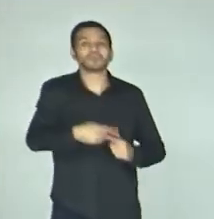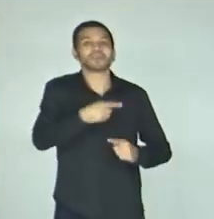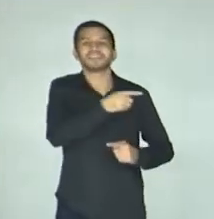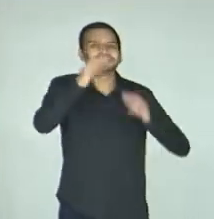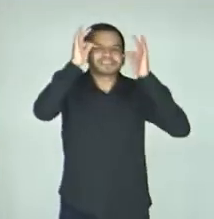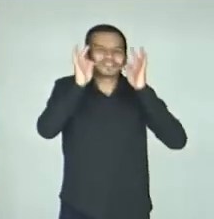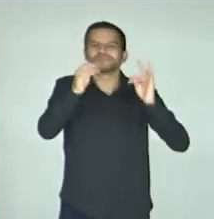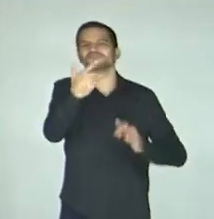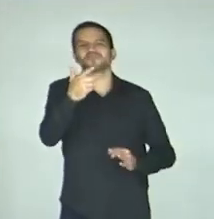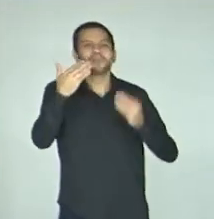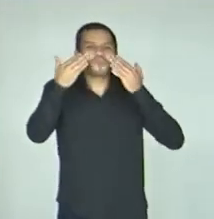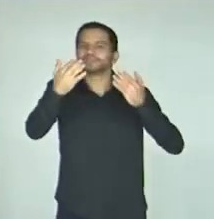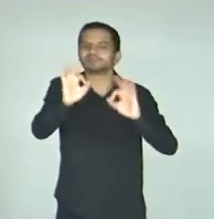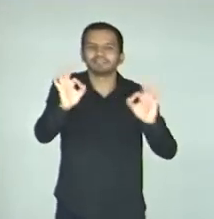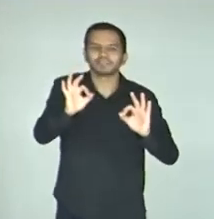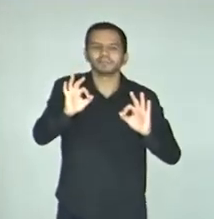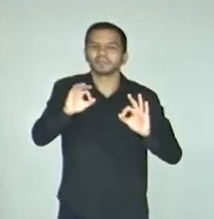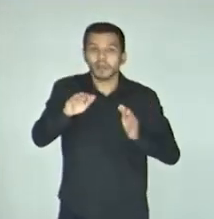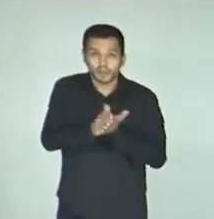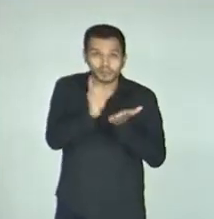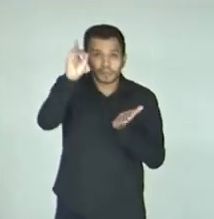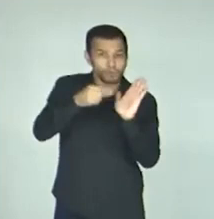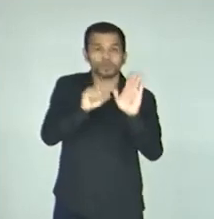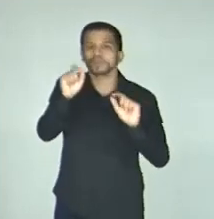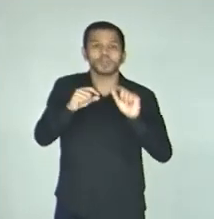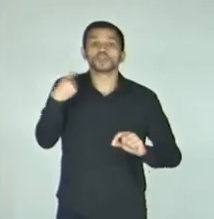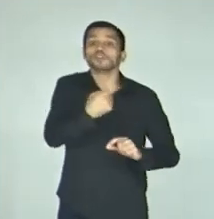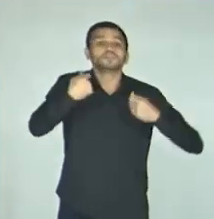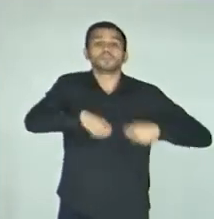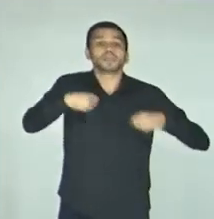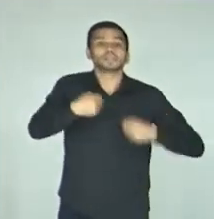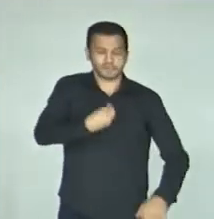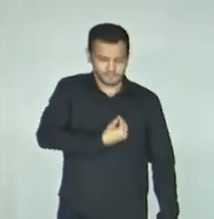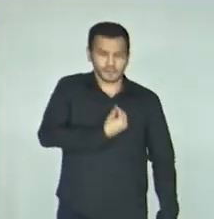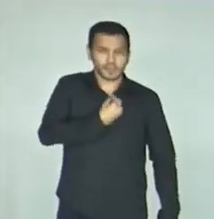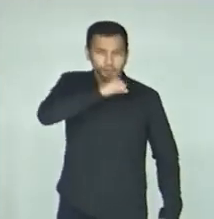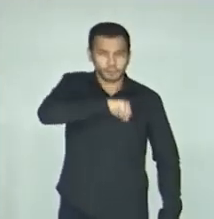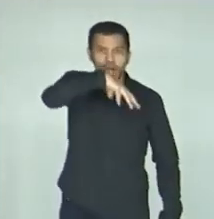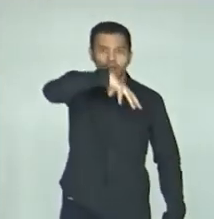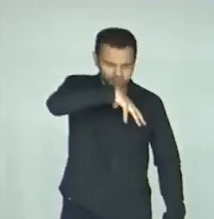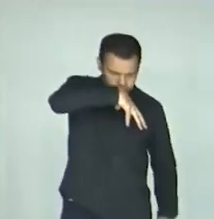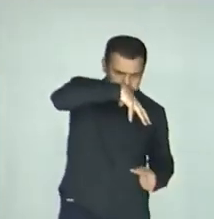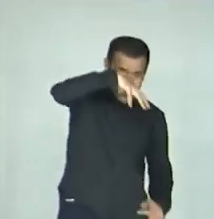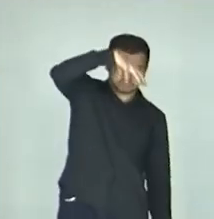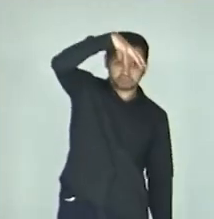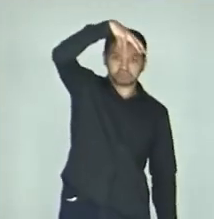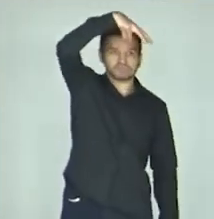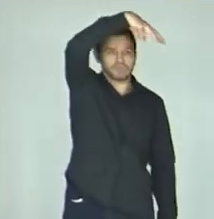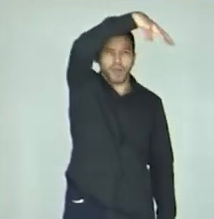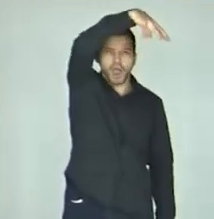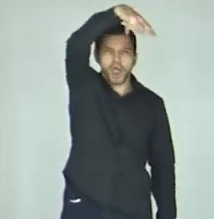assim brilhe a vossa Luz Diante dos homens sabe o que é mesmo tá dizendo no Sermão da Montanha que